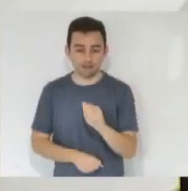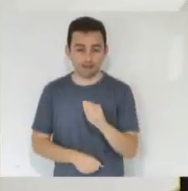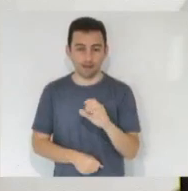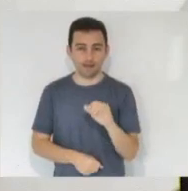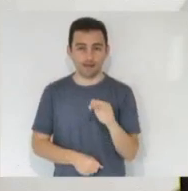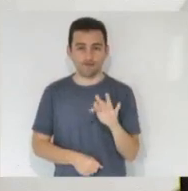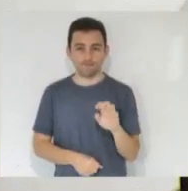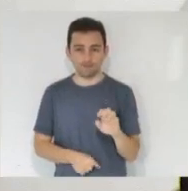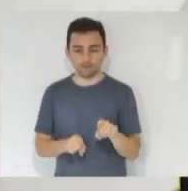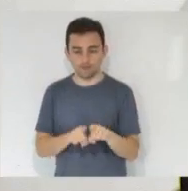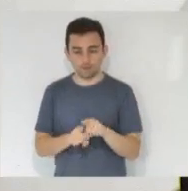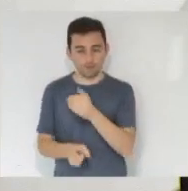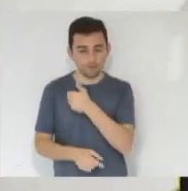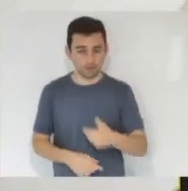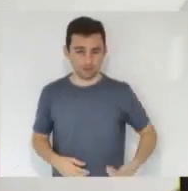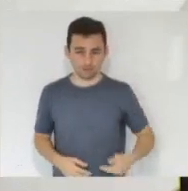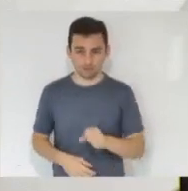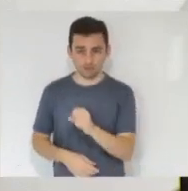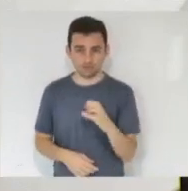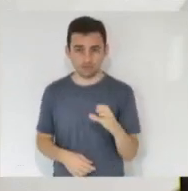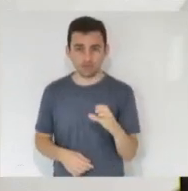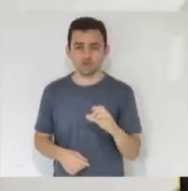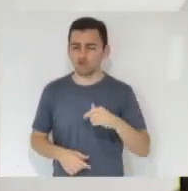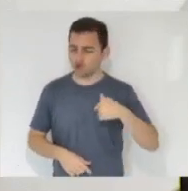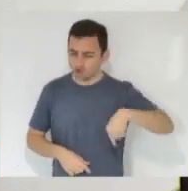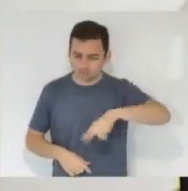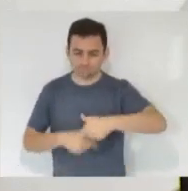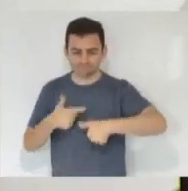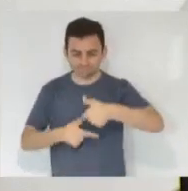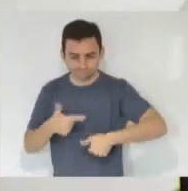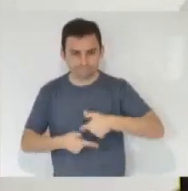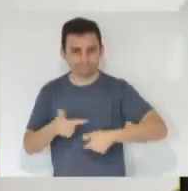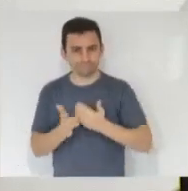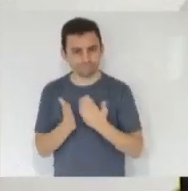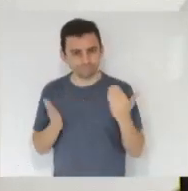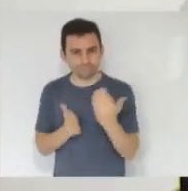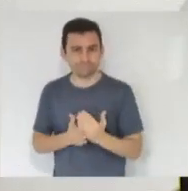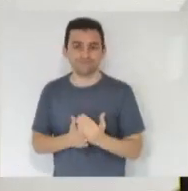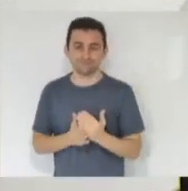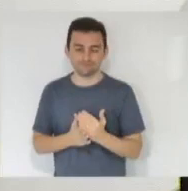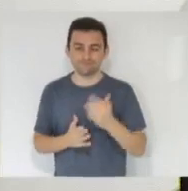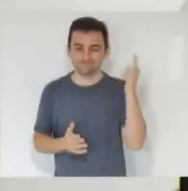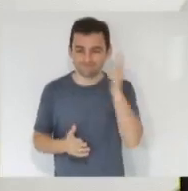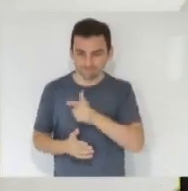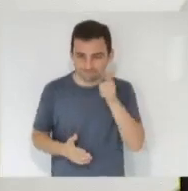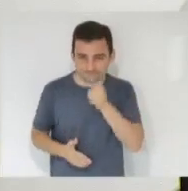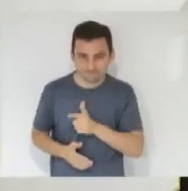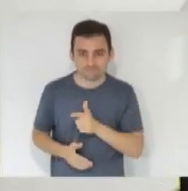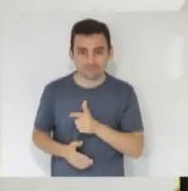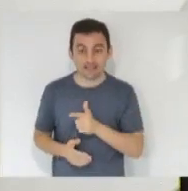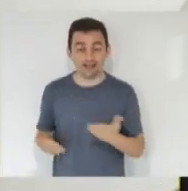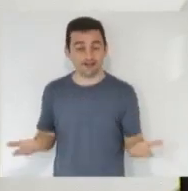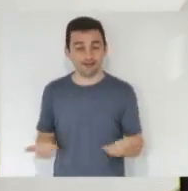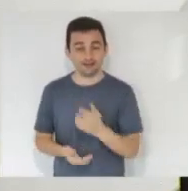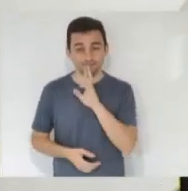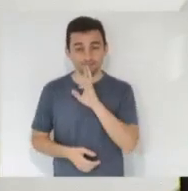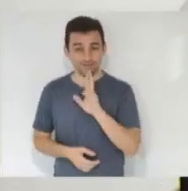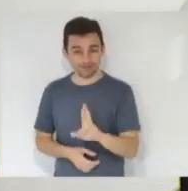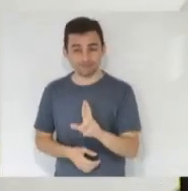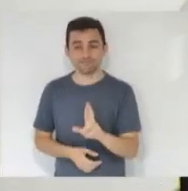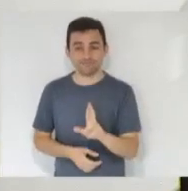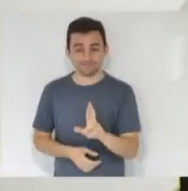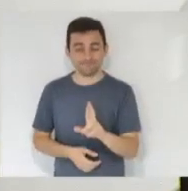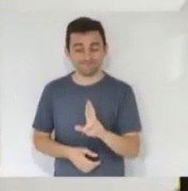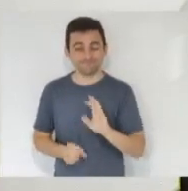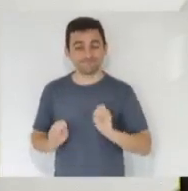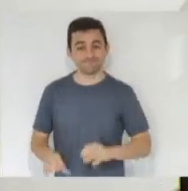Santa Catarina. Trabalhamos muito para que isso pudesse acontecer. O resultado está aí. Nossa